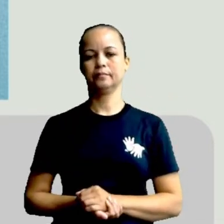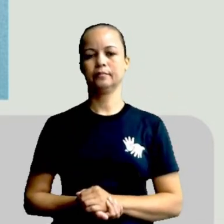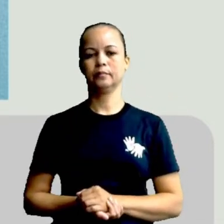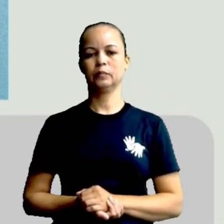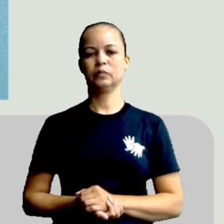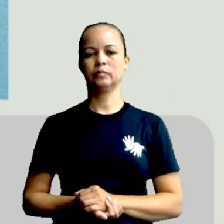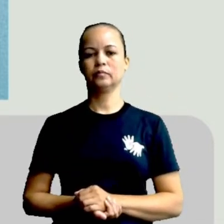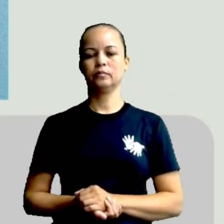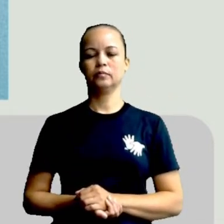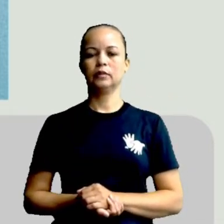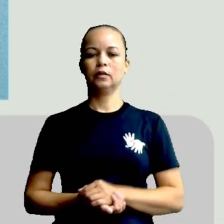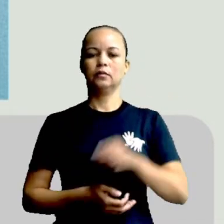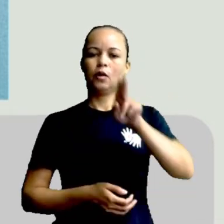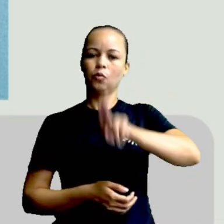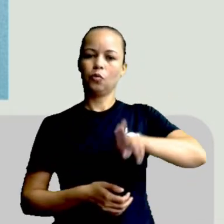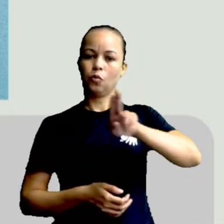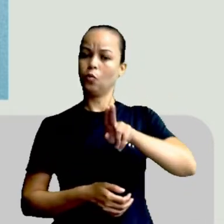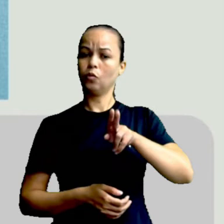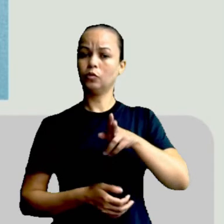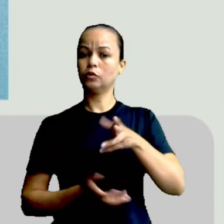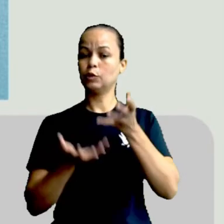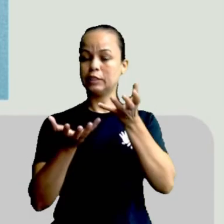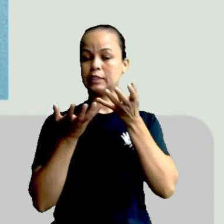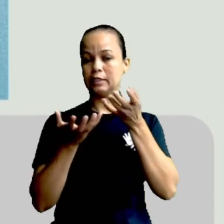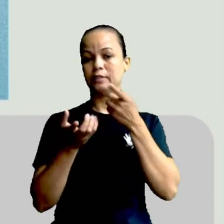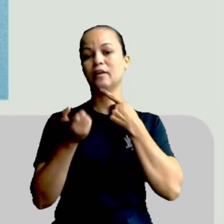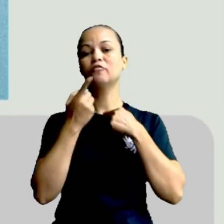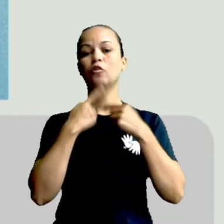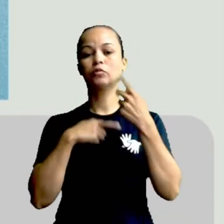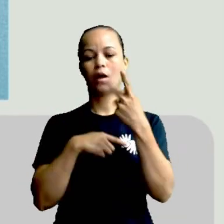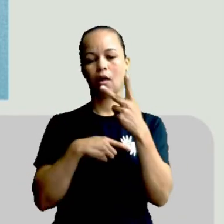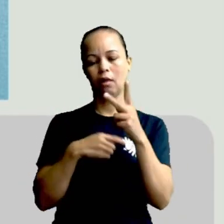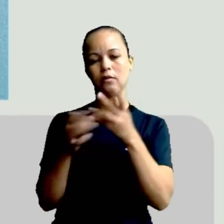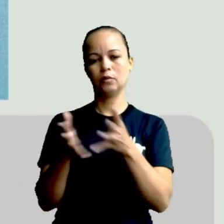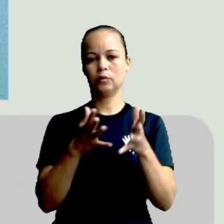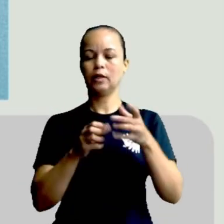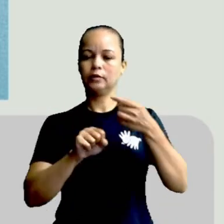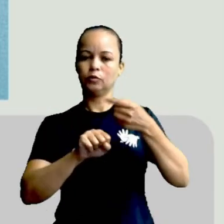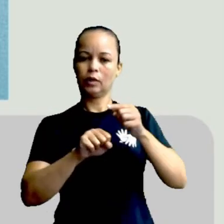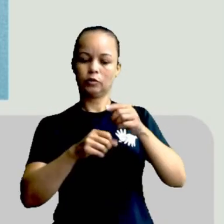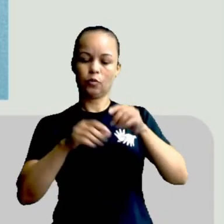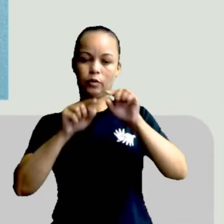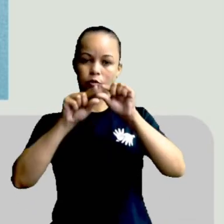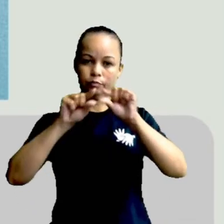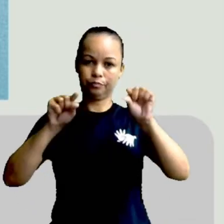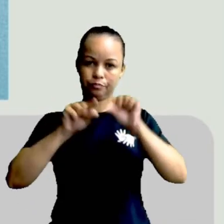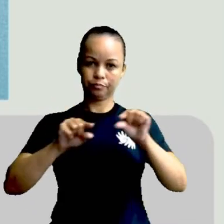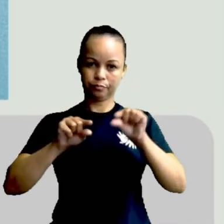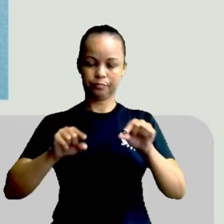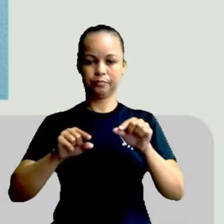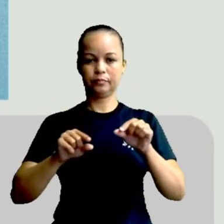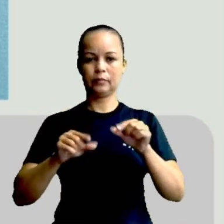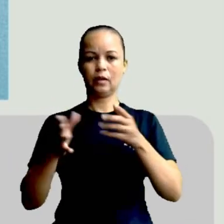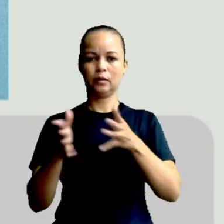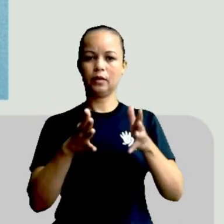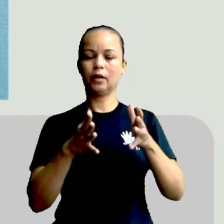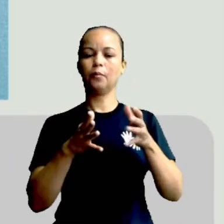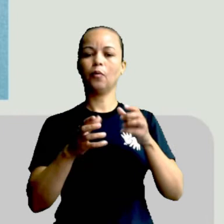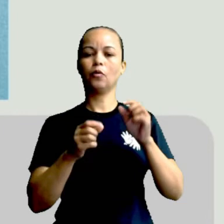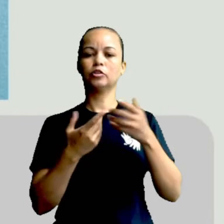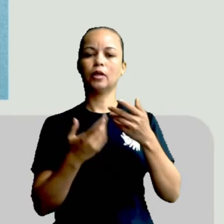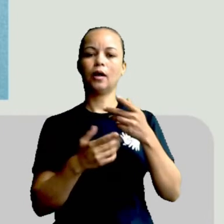então ó uso é facultativo nas situações abaixo depois da preposição